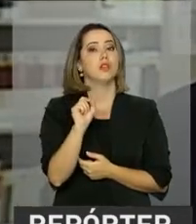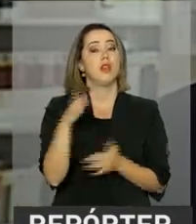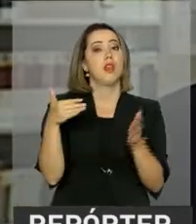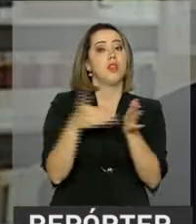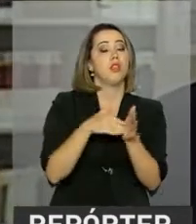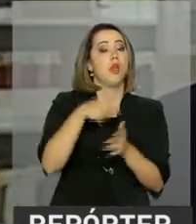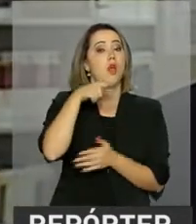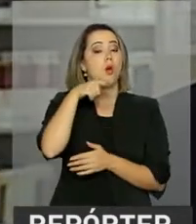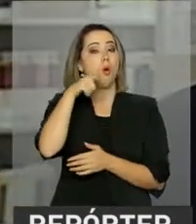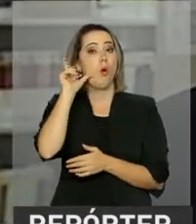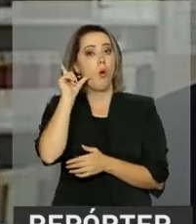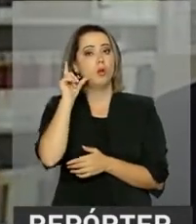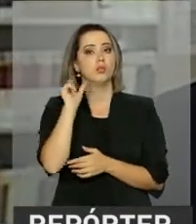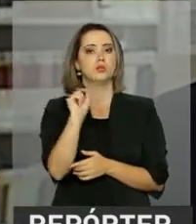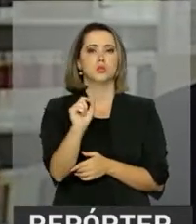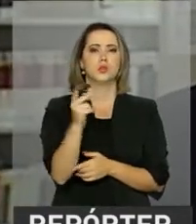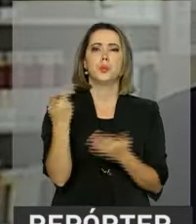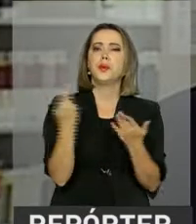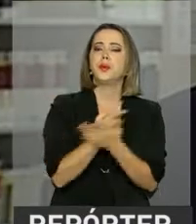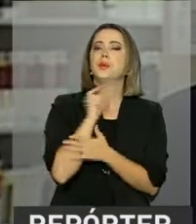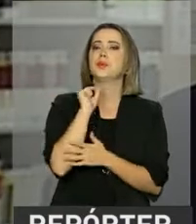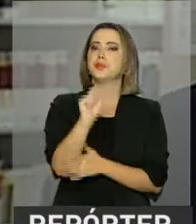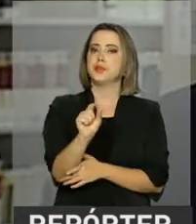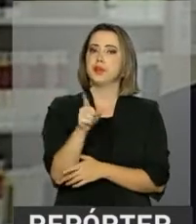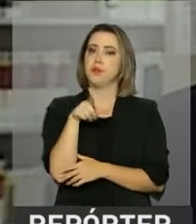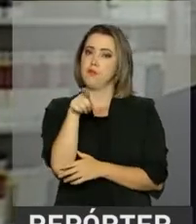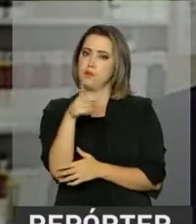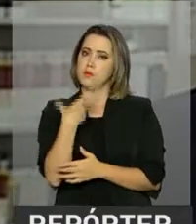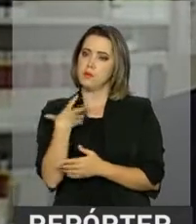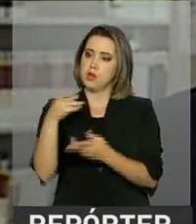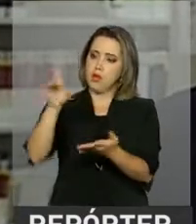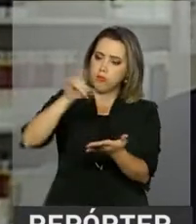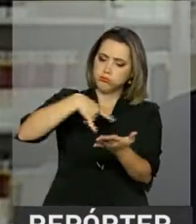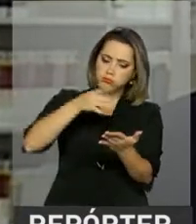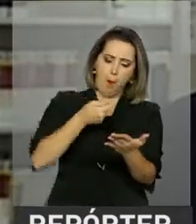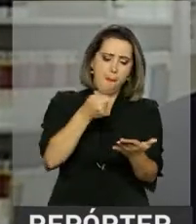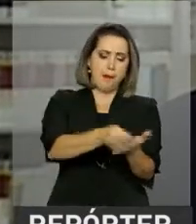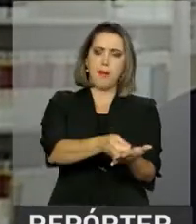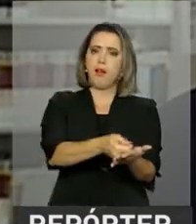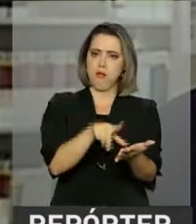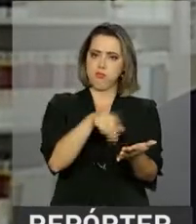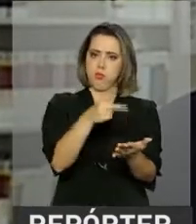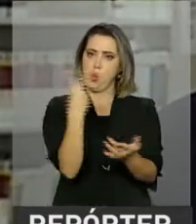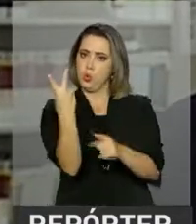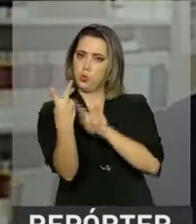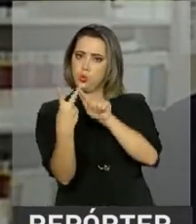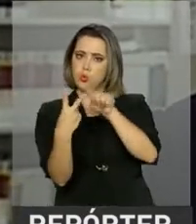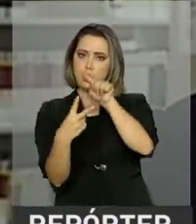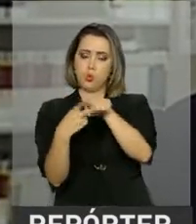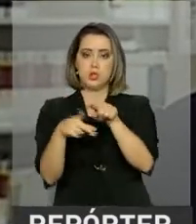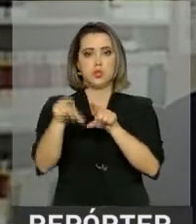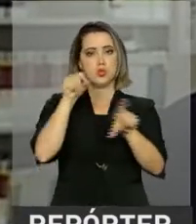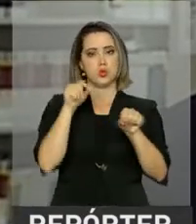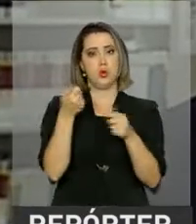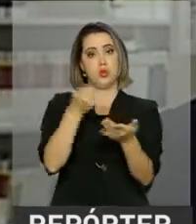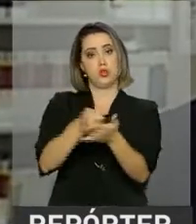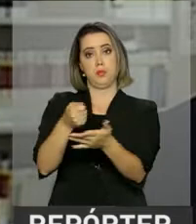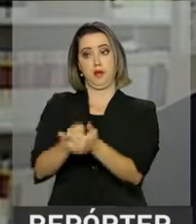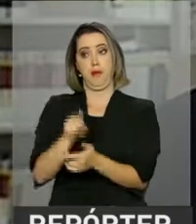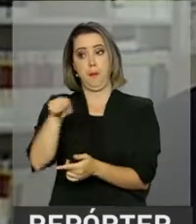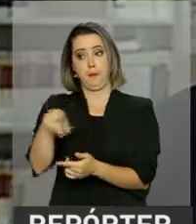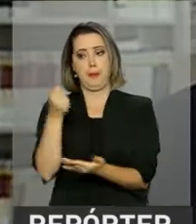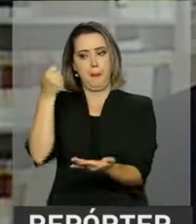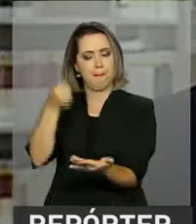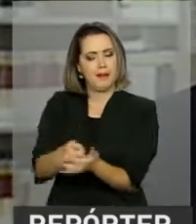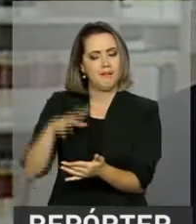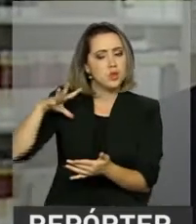ontem o que valia no cartão de crédito era quando você receberá sua fatura você tinha duas opções apenas de pagamento ou pagava